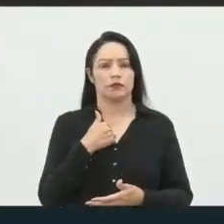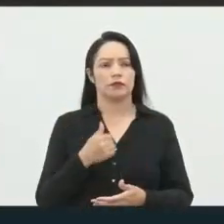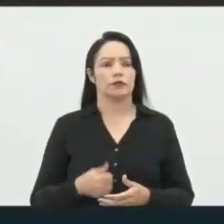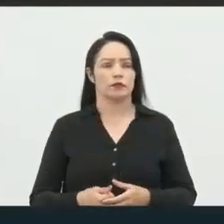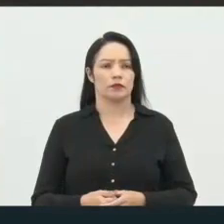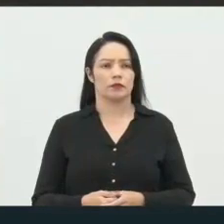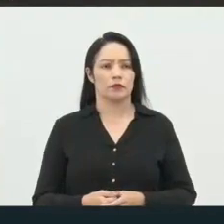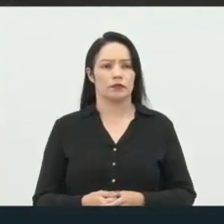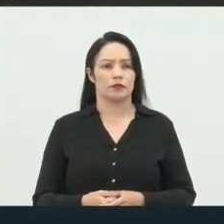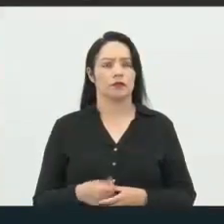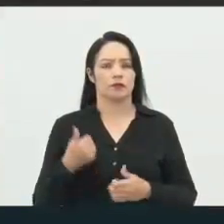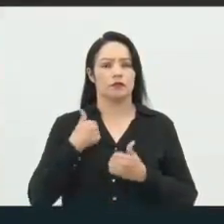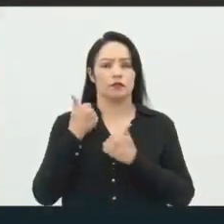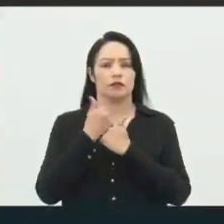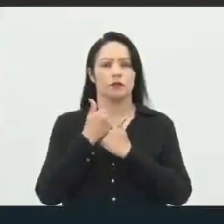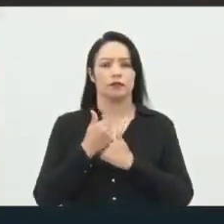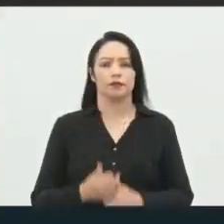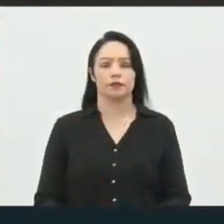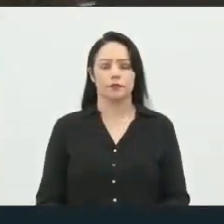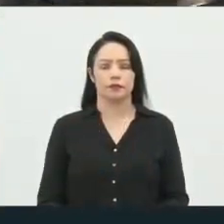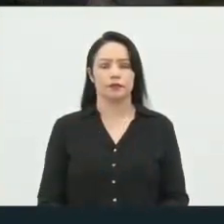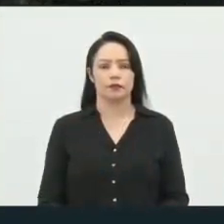contar com o meu apoio